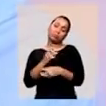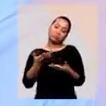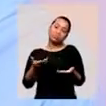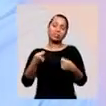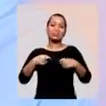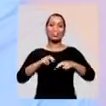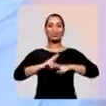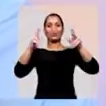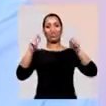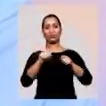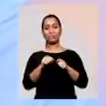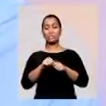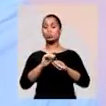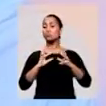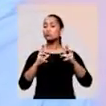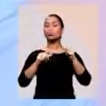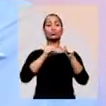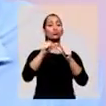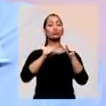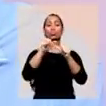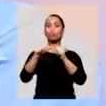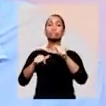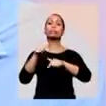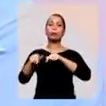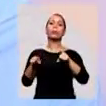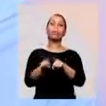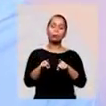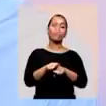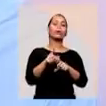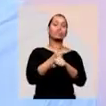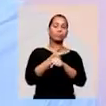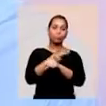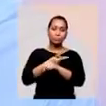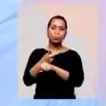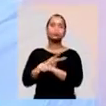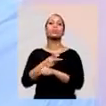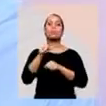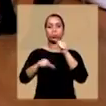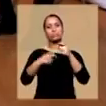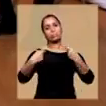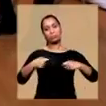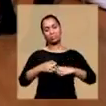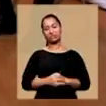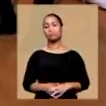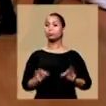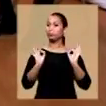Tem que fazer diferente. Tudo hoje muda, buscar emprego também hoje exige uma mudança.